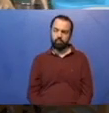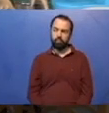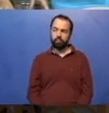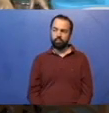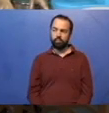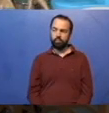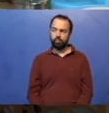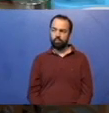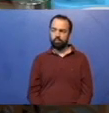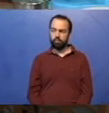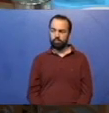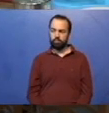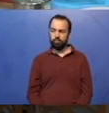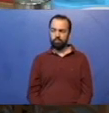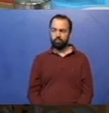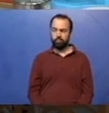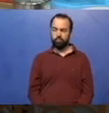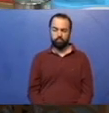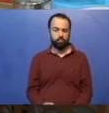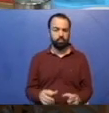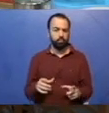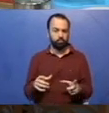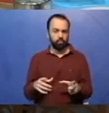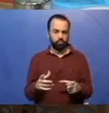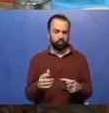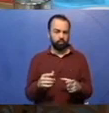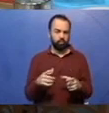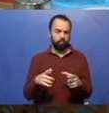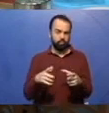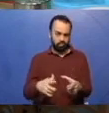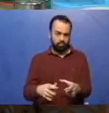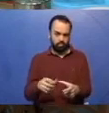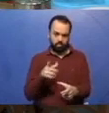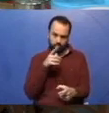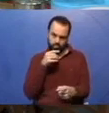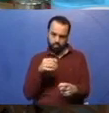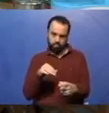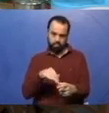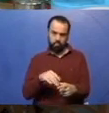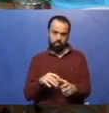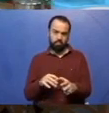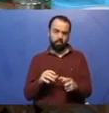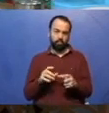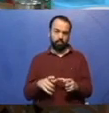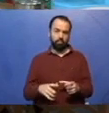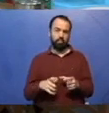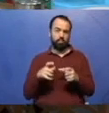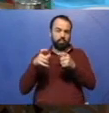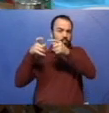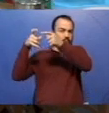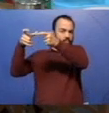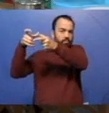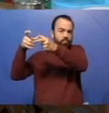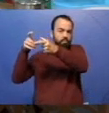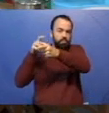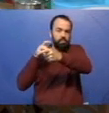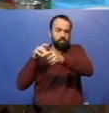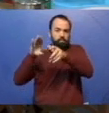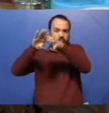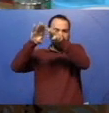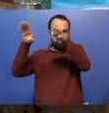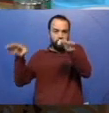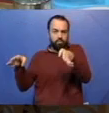água, coloquei no meu freezer, no meu congelador. Então, a água, olha só,